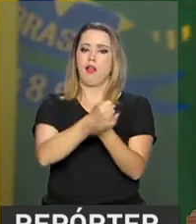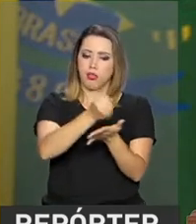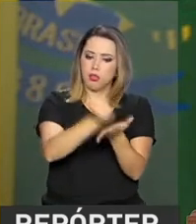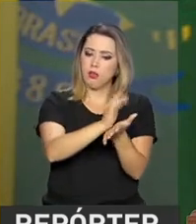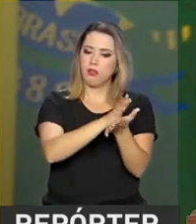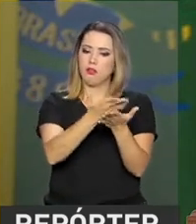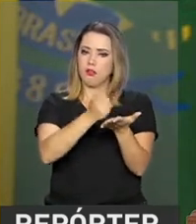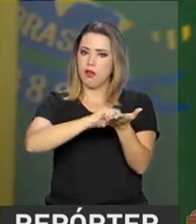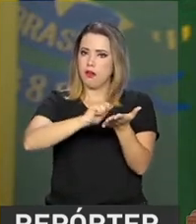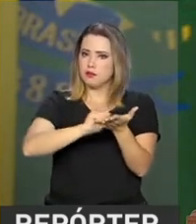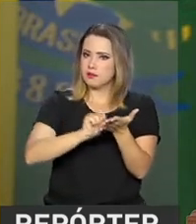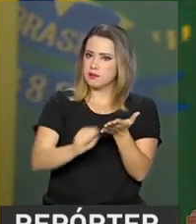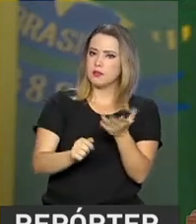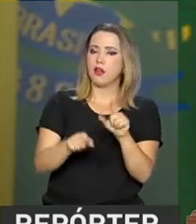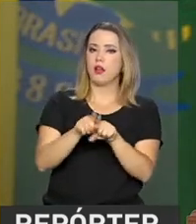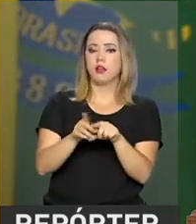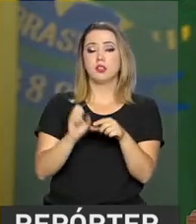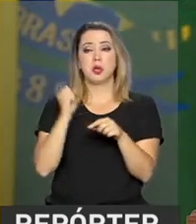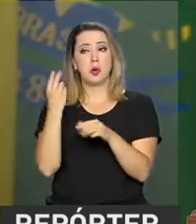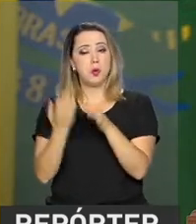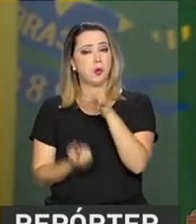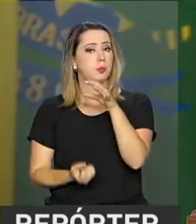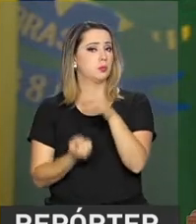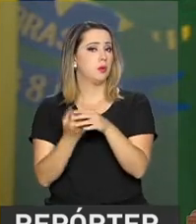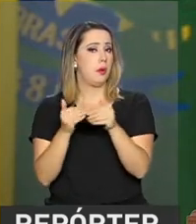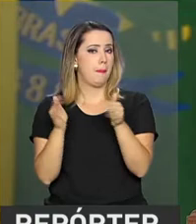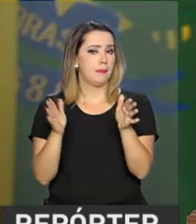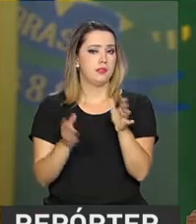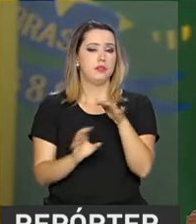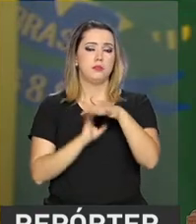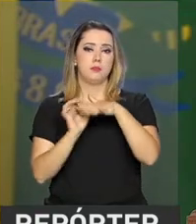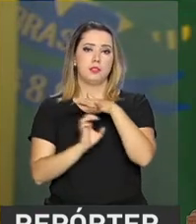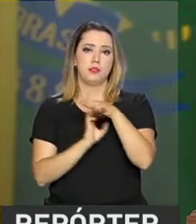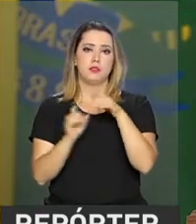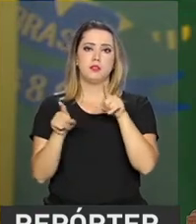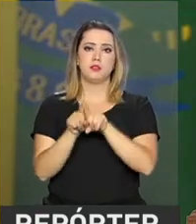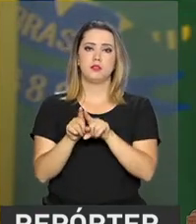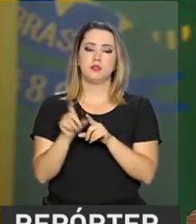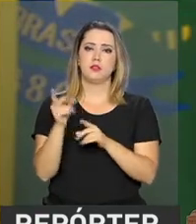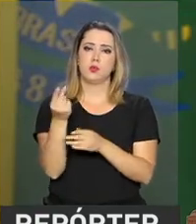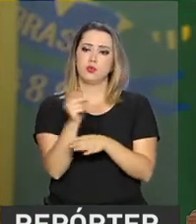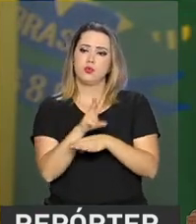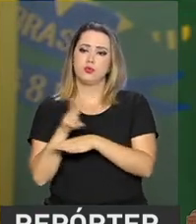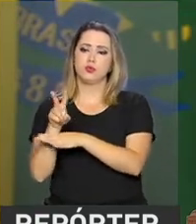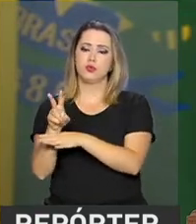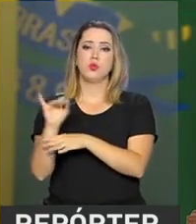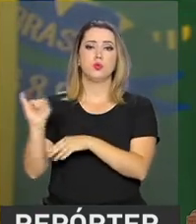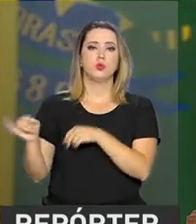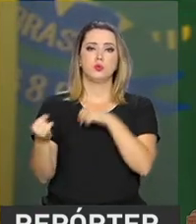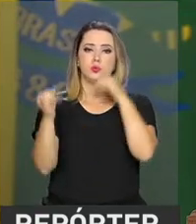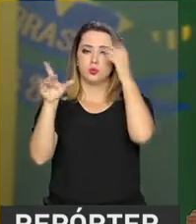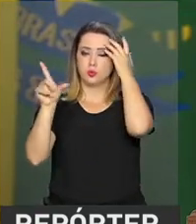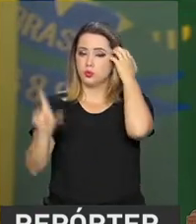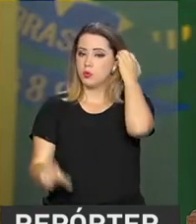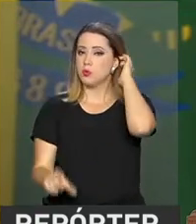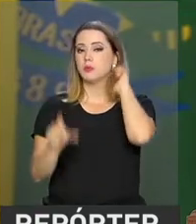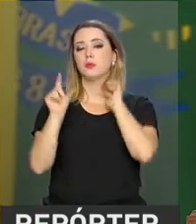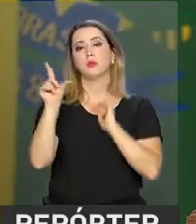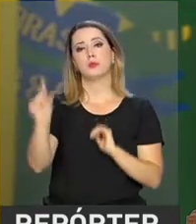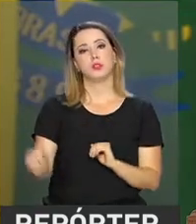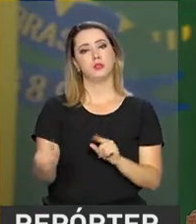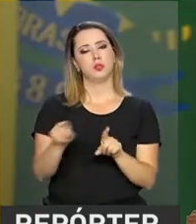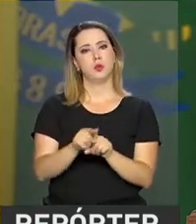um pequeno estabelecimento é com o micro crédito com juros reduzidos não